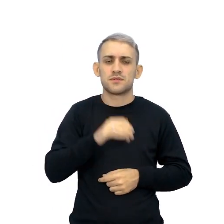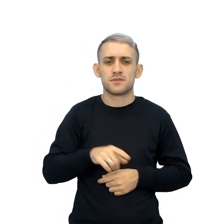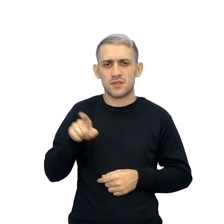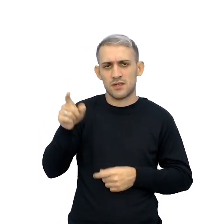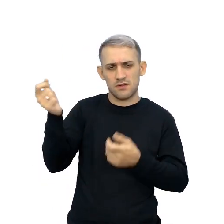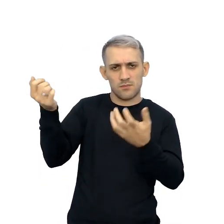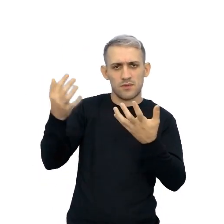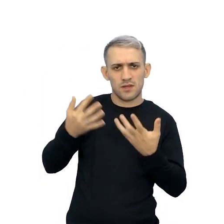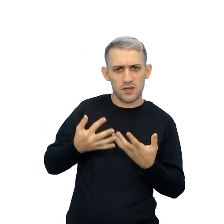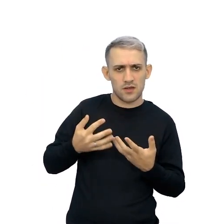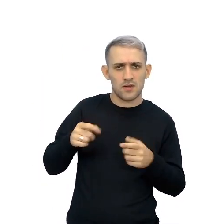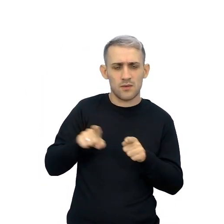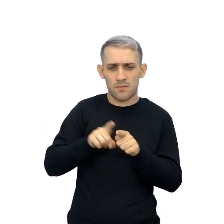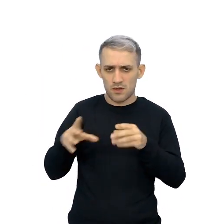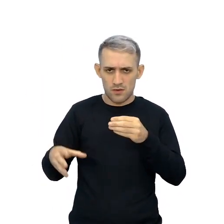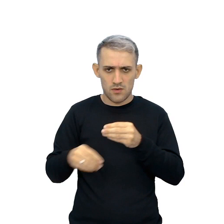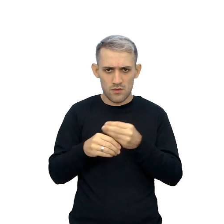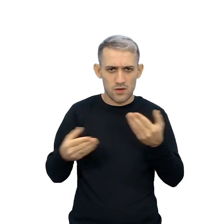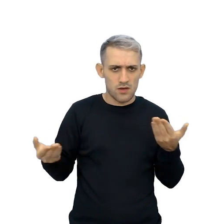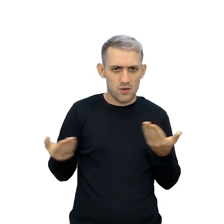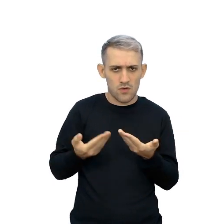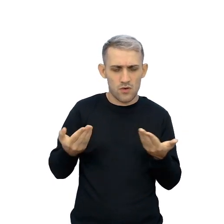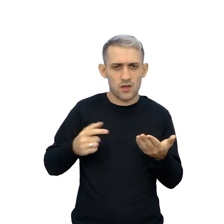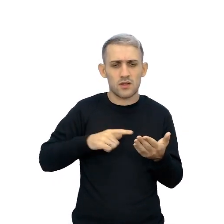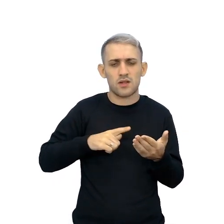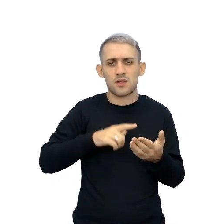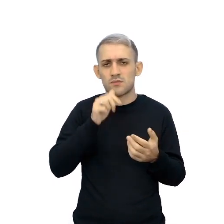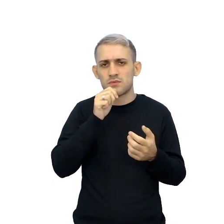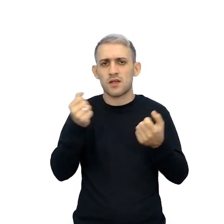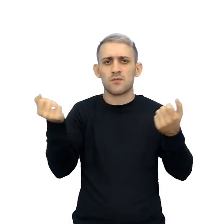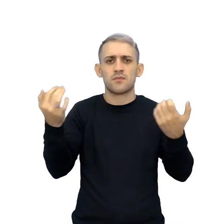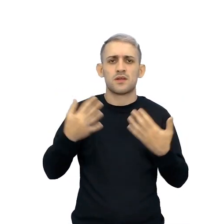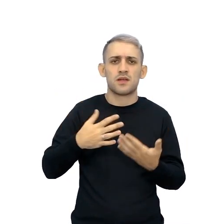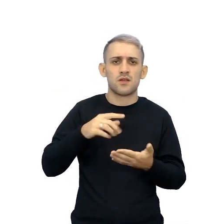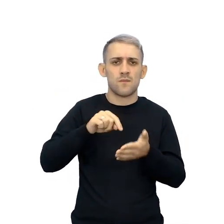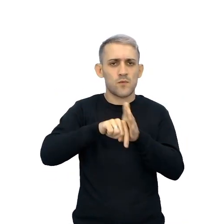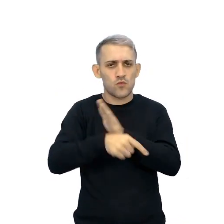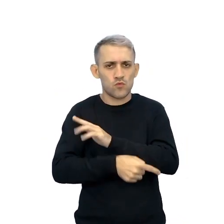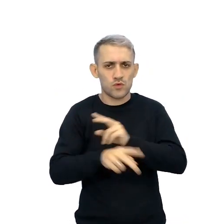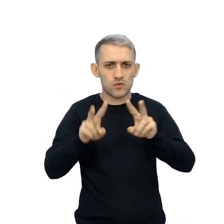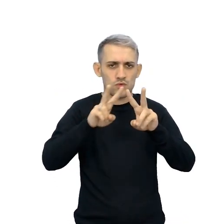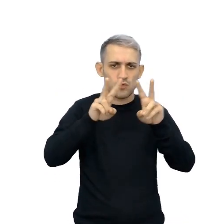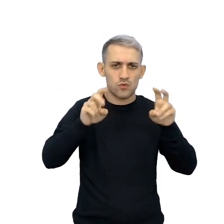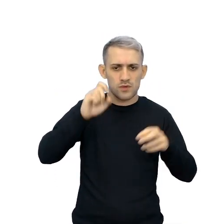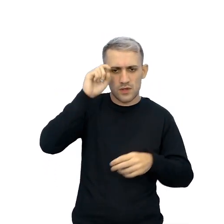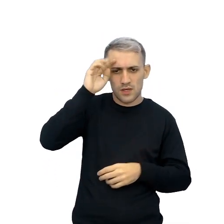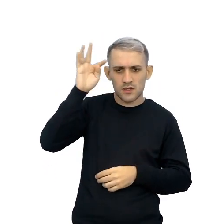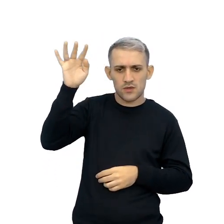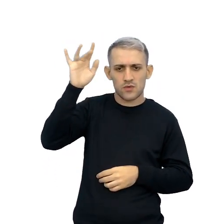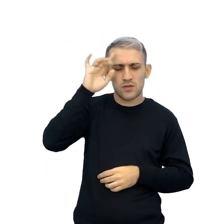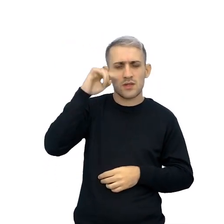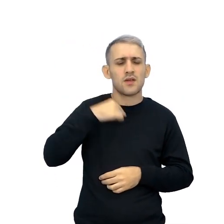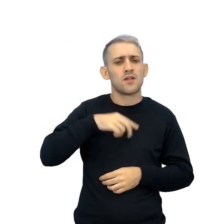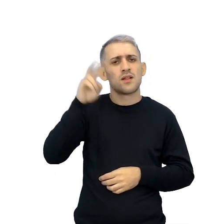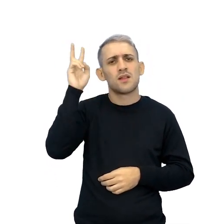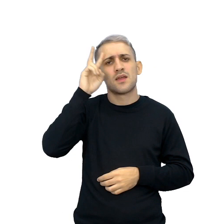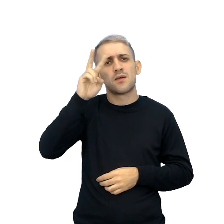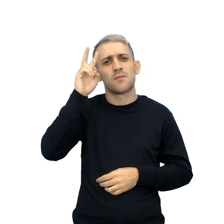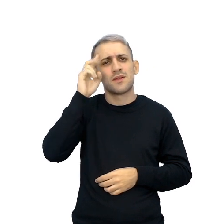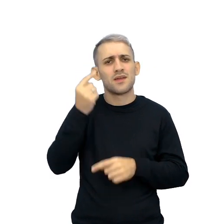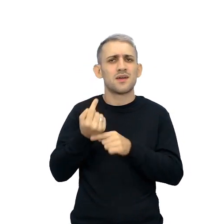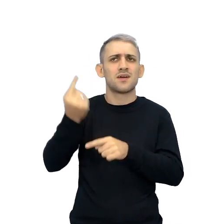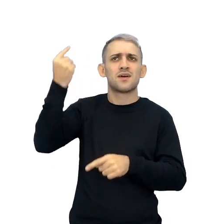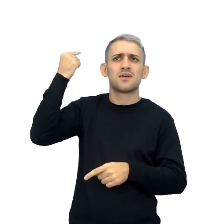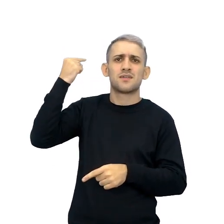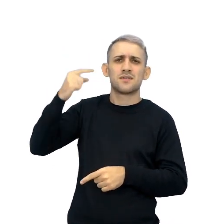explanação e com essa exploração e aprofundamento de toda essa base teórica, eu me fiz lembrar de uma situação que eu passei com a